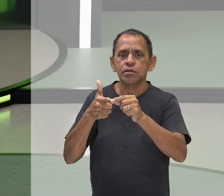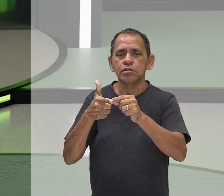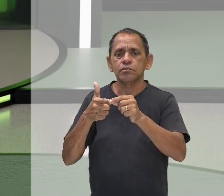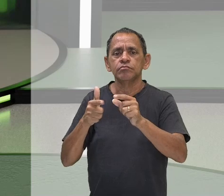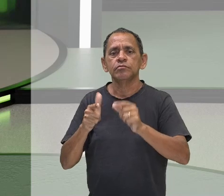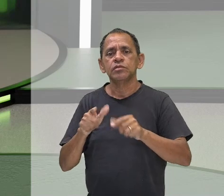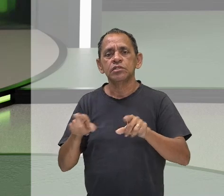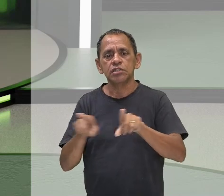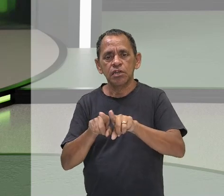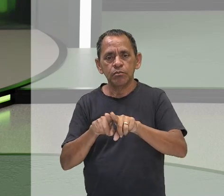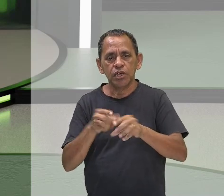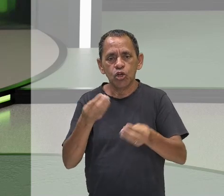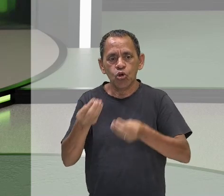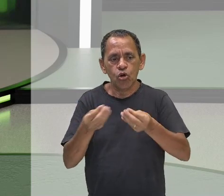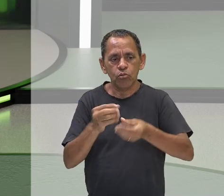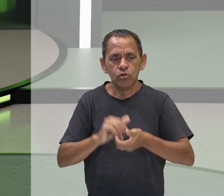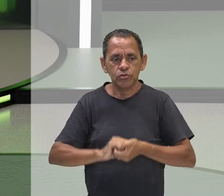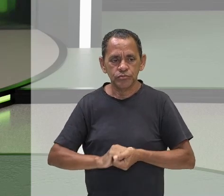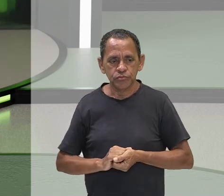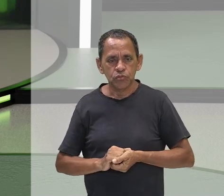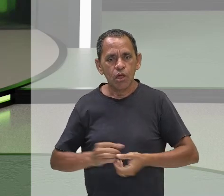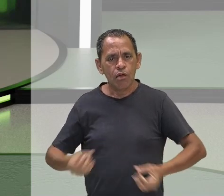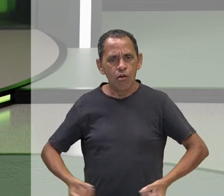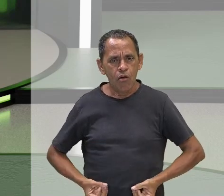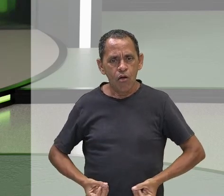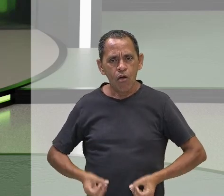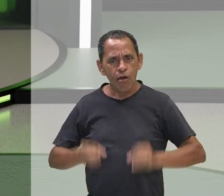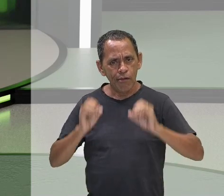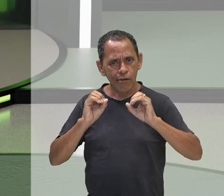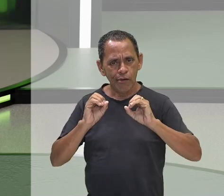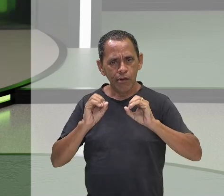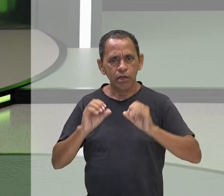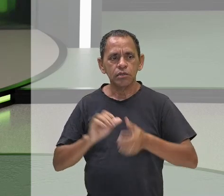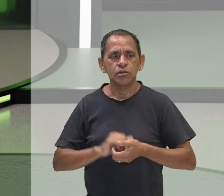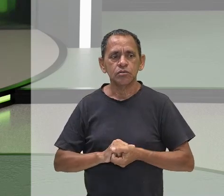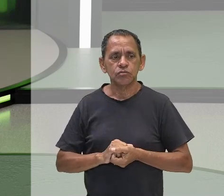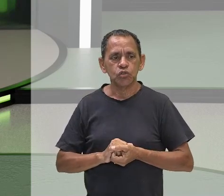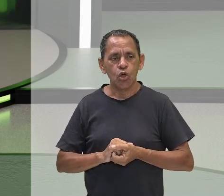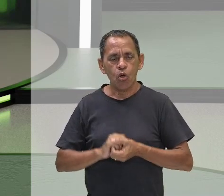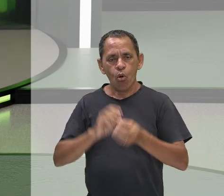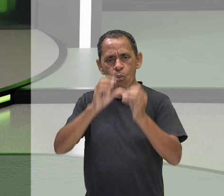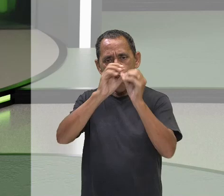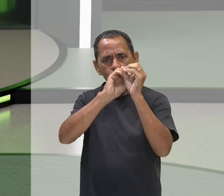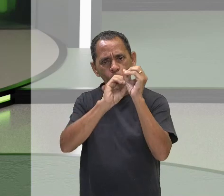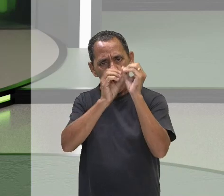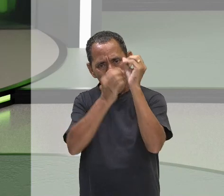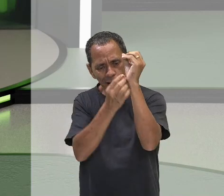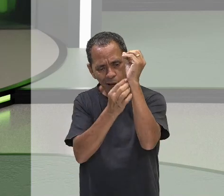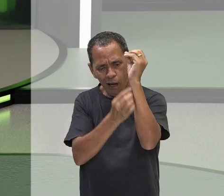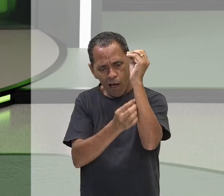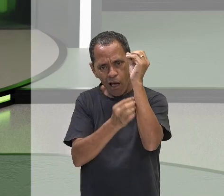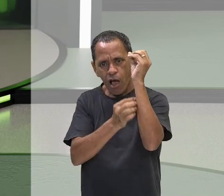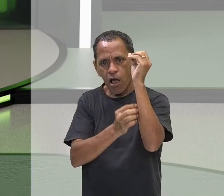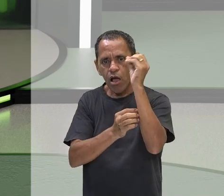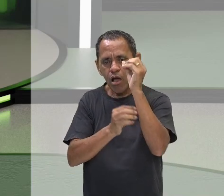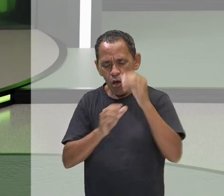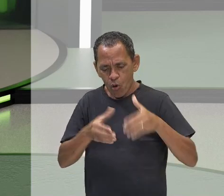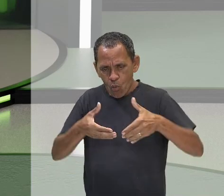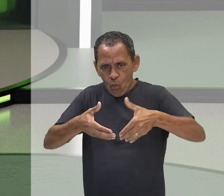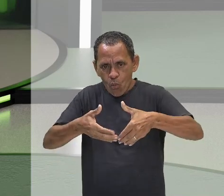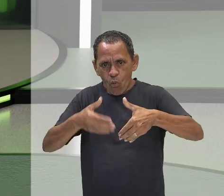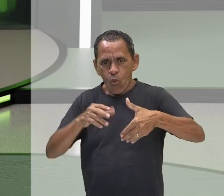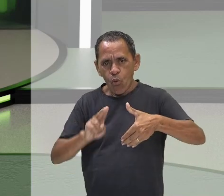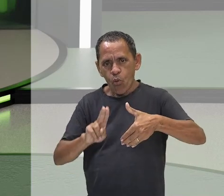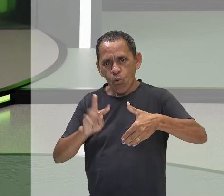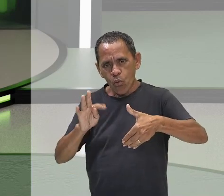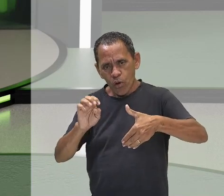né? Dois ovários, as trompas também, que vão ligar o ovário ao útero. Isso aqui é só uma animação para